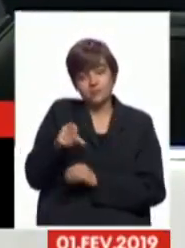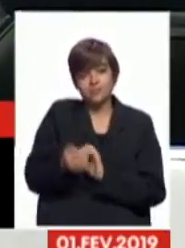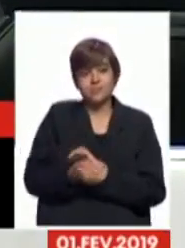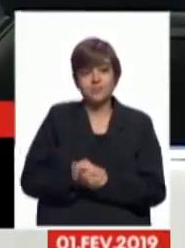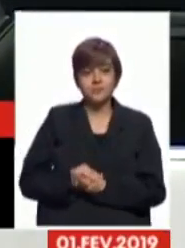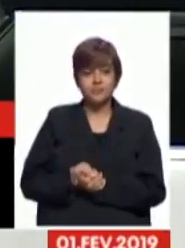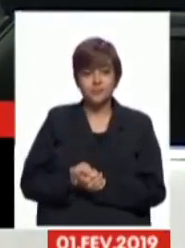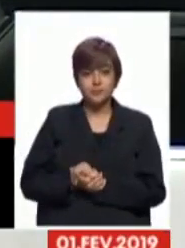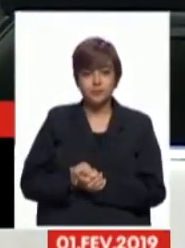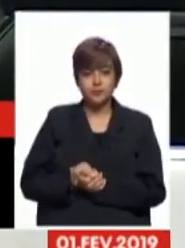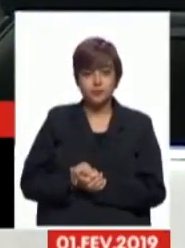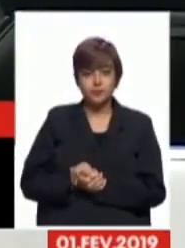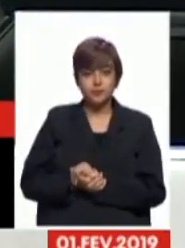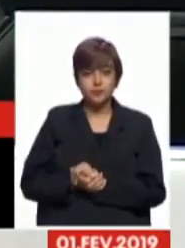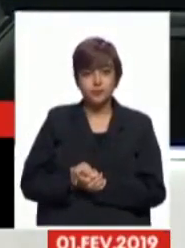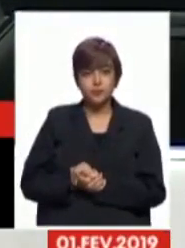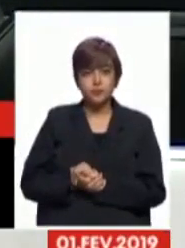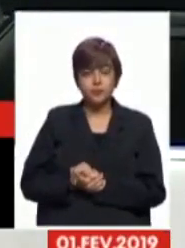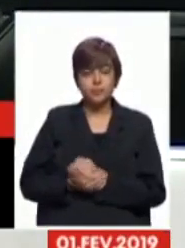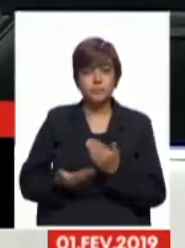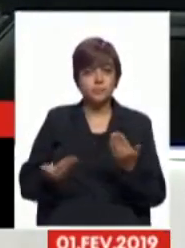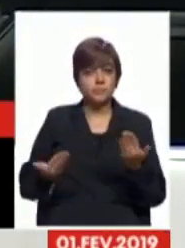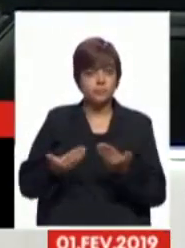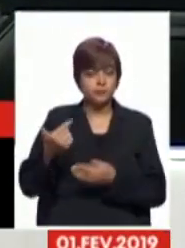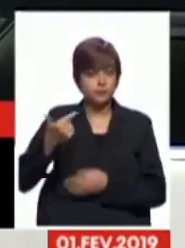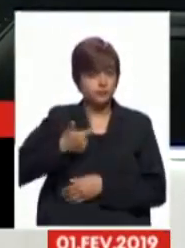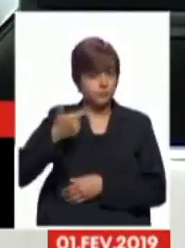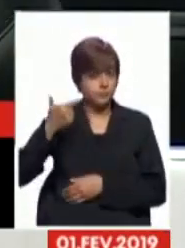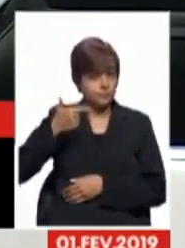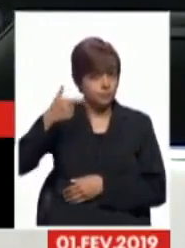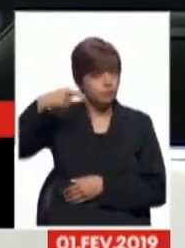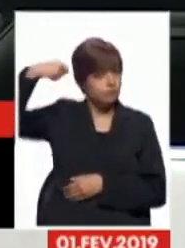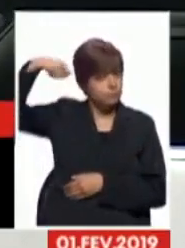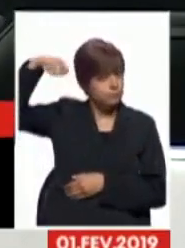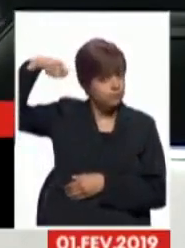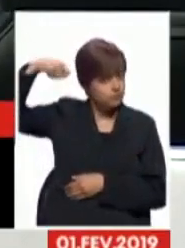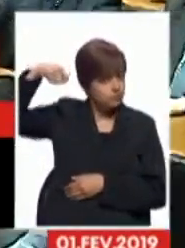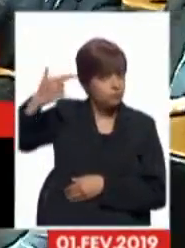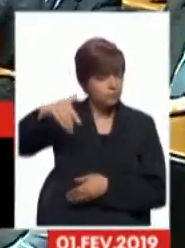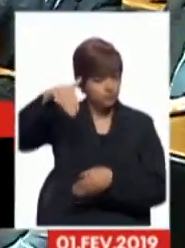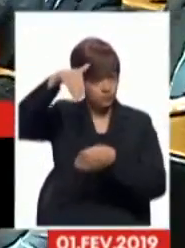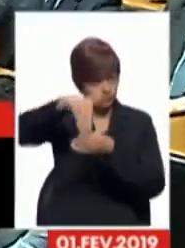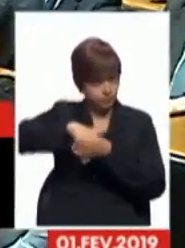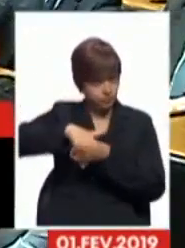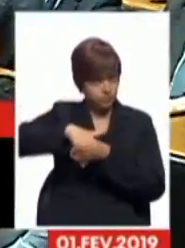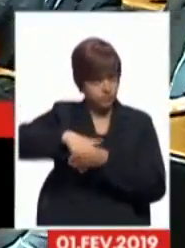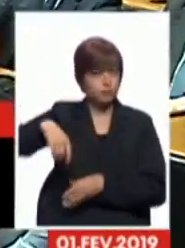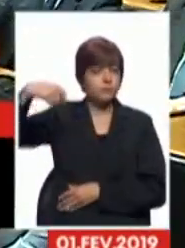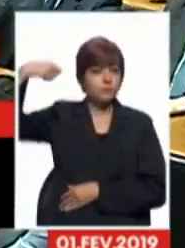Segunda chamada. A presidência vai proceder à segunda chamada de votação. Em votação.